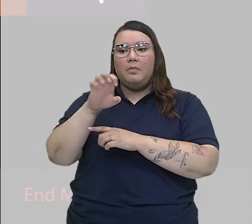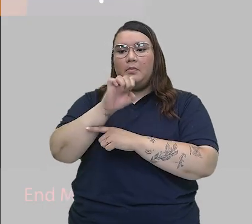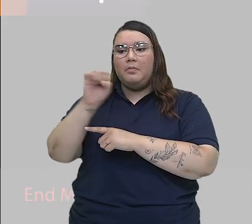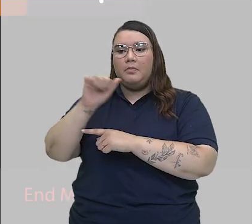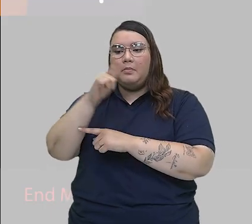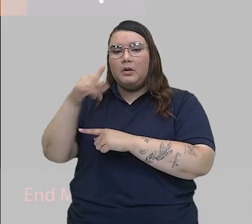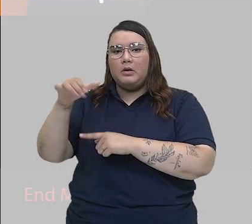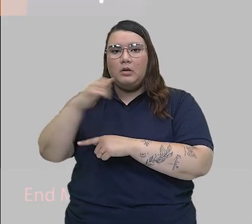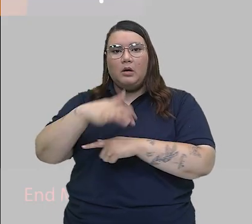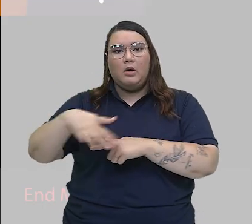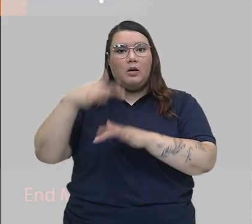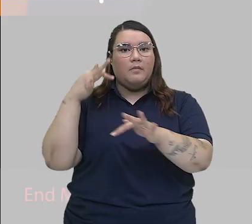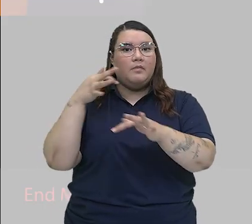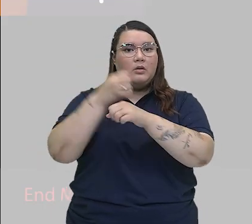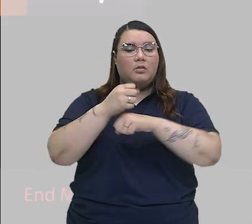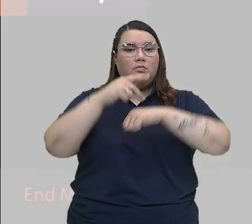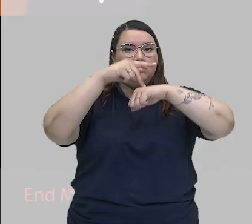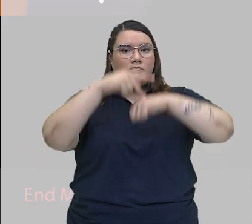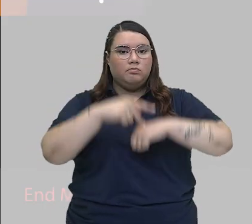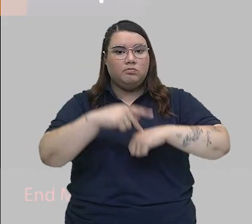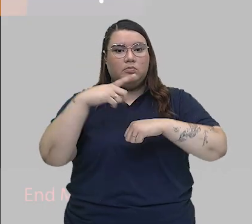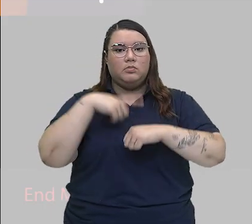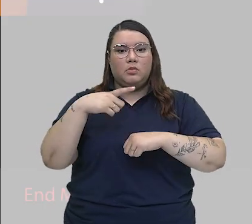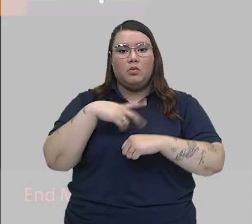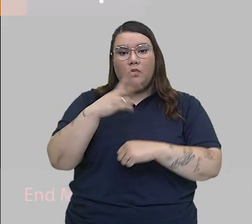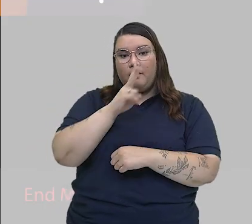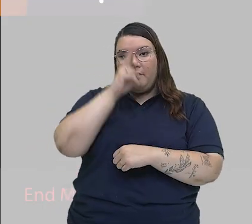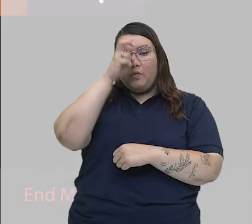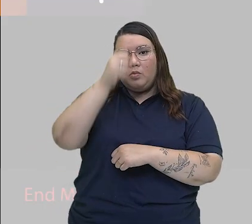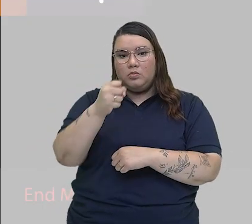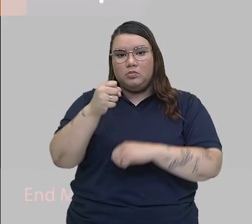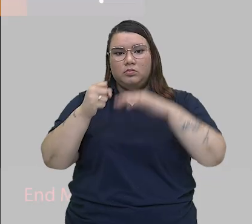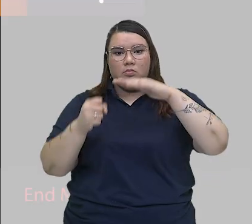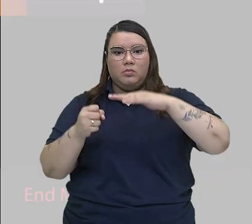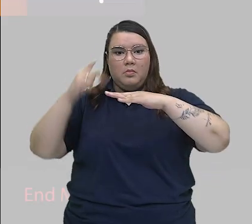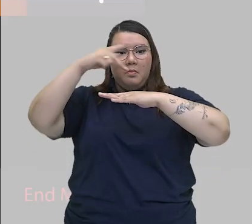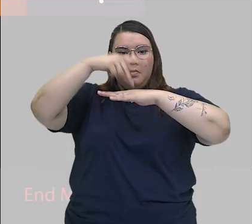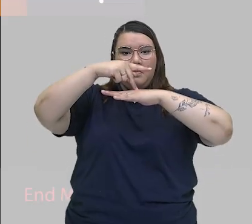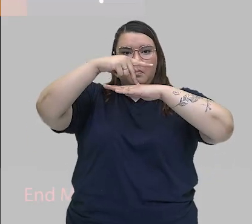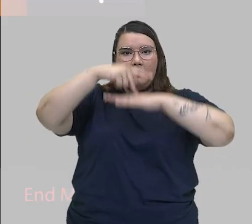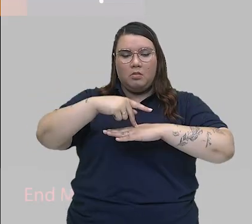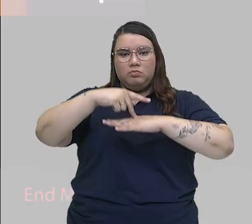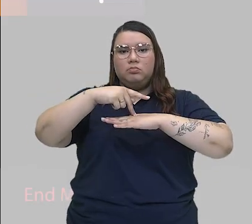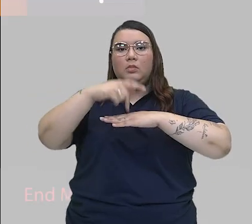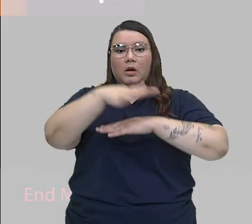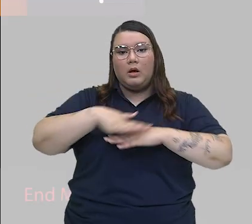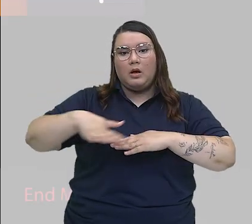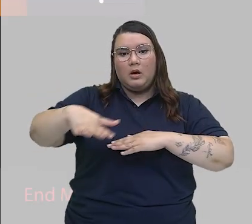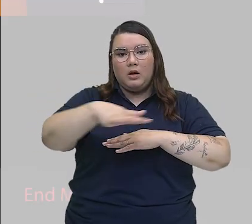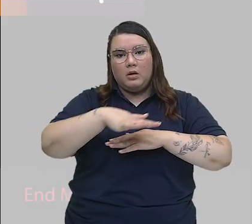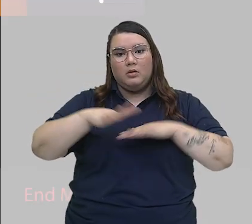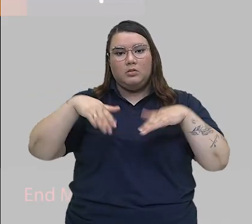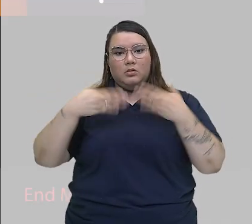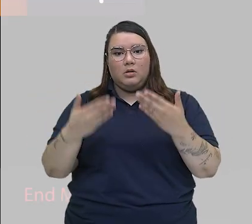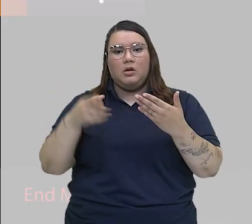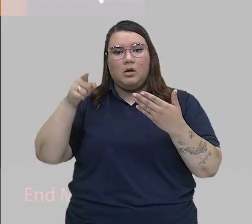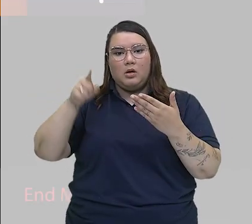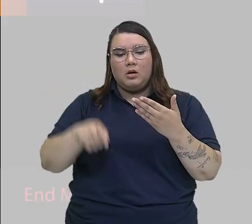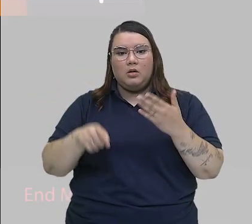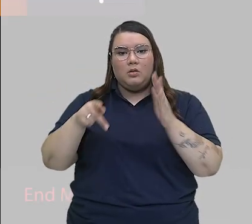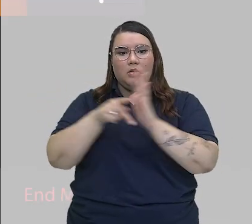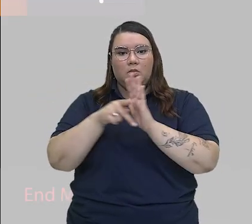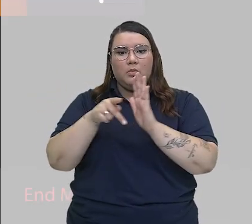grandeza física em que nós temos uma força sendo aplicada sobre uma área. Então, a pressão é essa medida aí